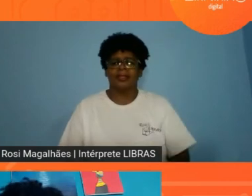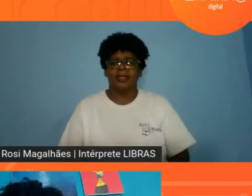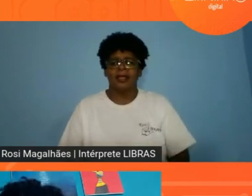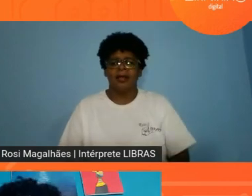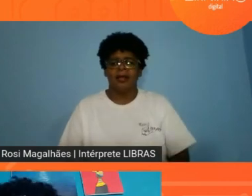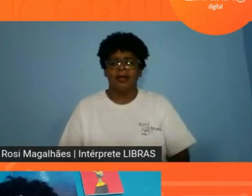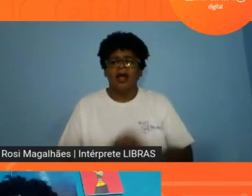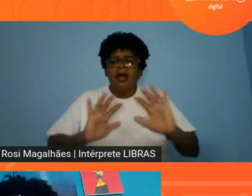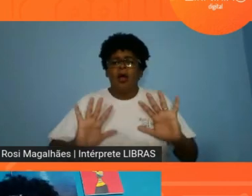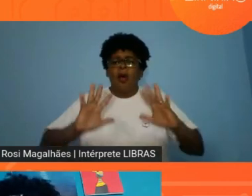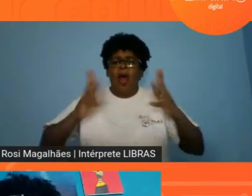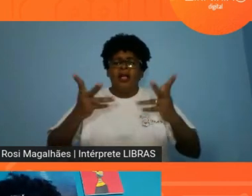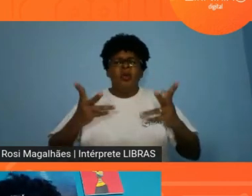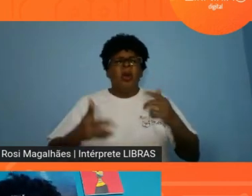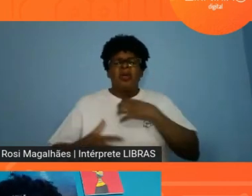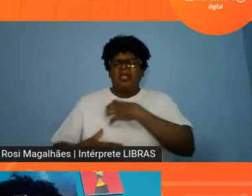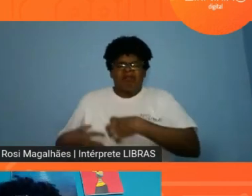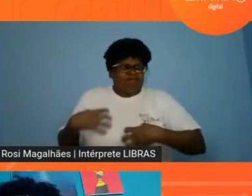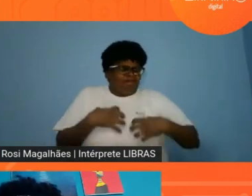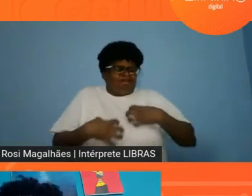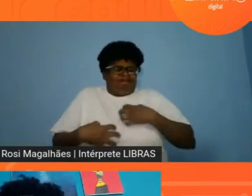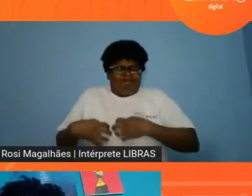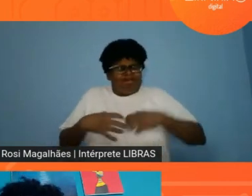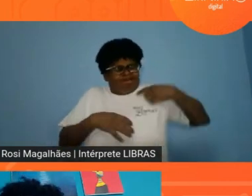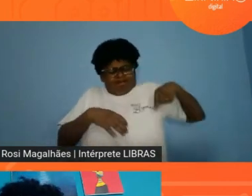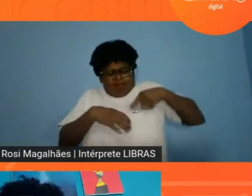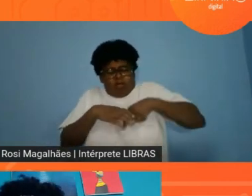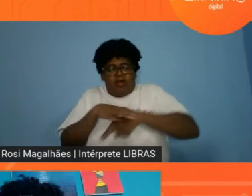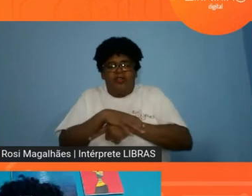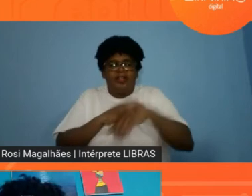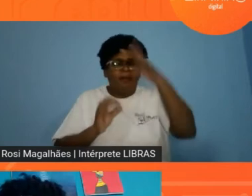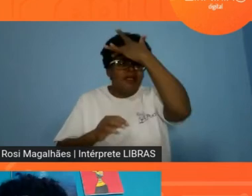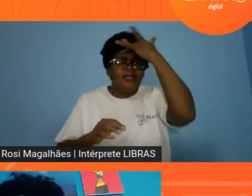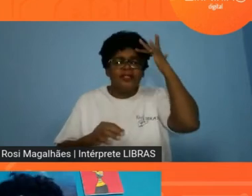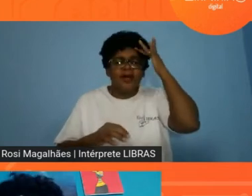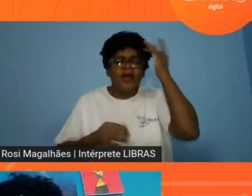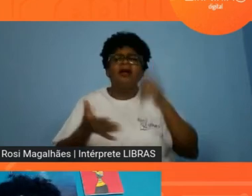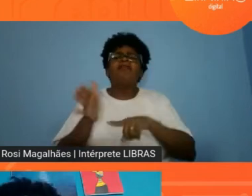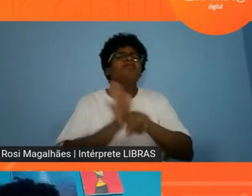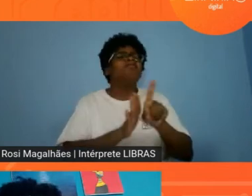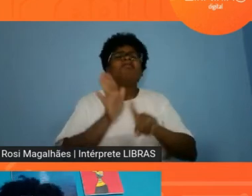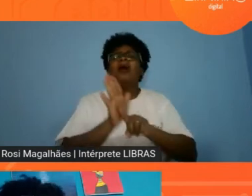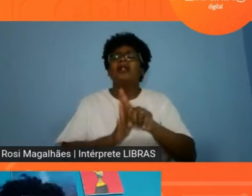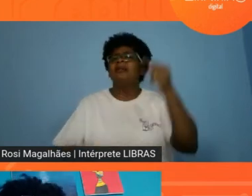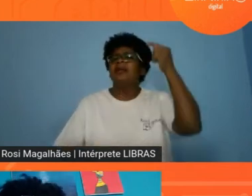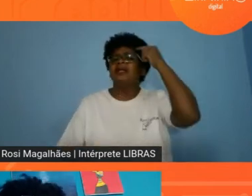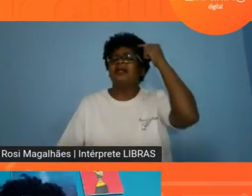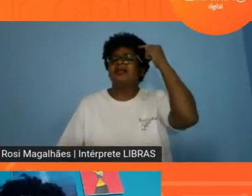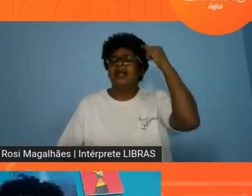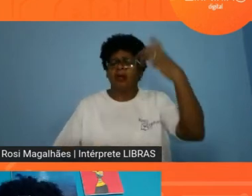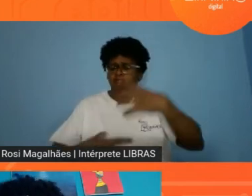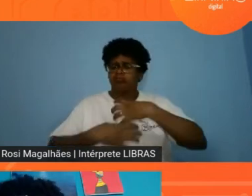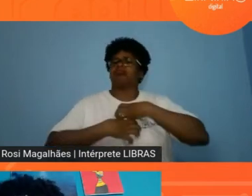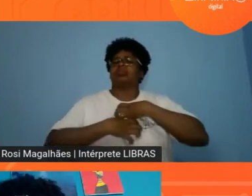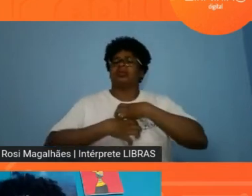quando algo me incomoda profundamente em alguém, a primeira pessoa que eu tenho que analisar sou eu mesma. Esse comportamento e